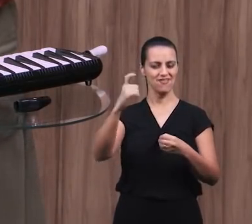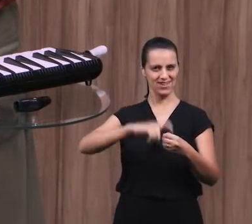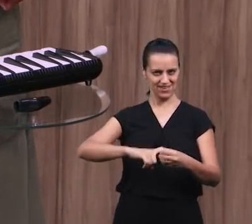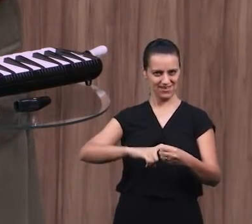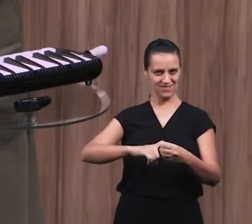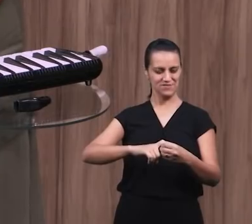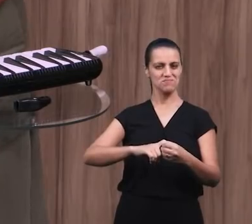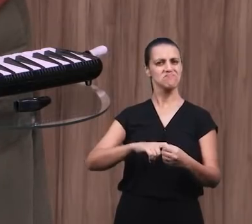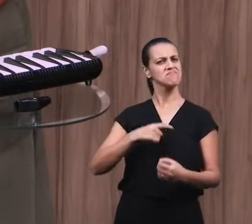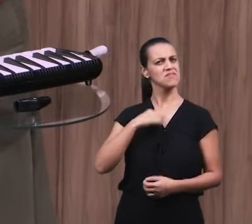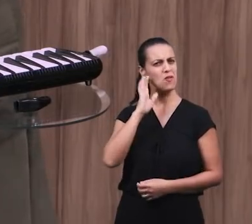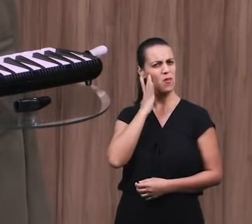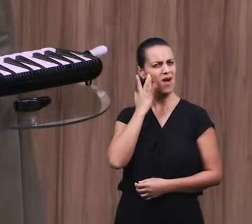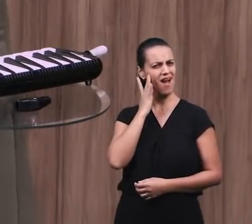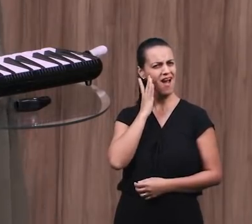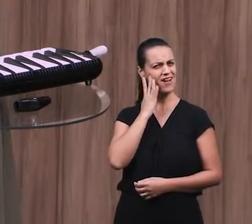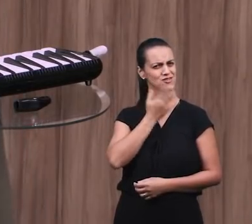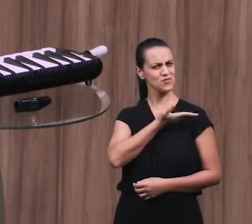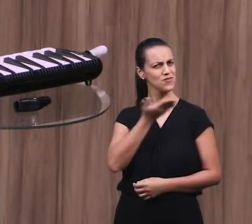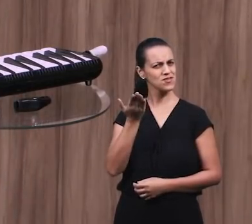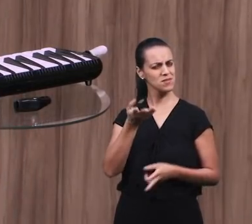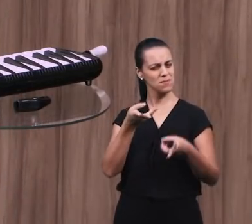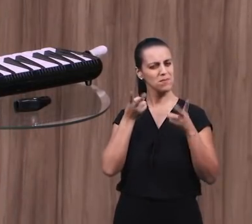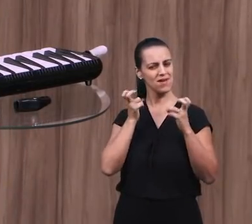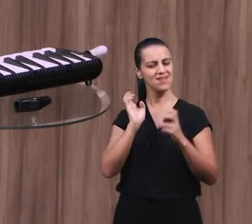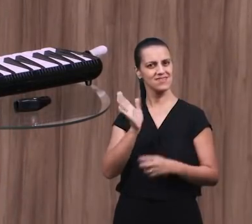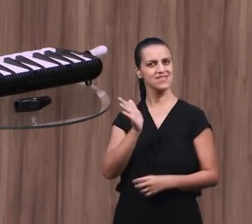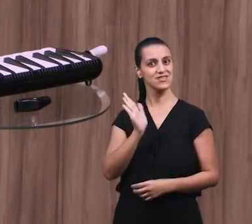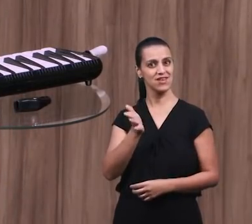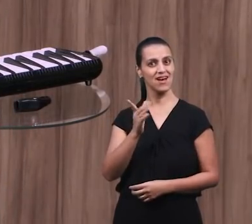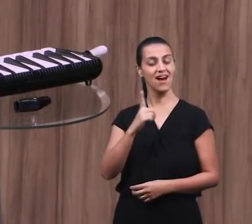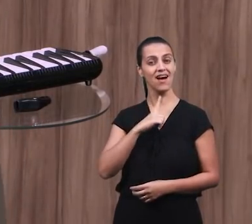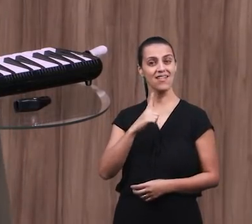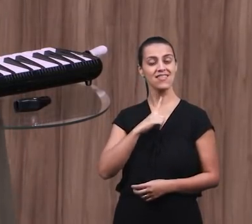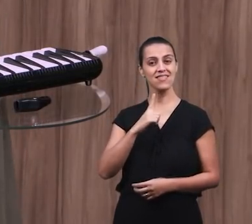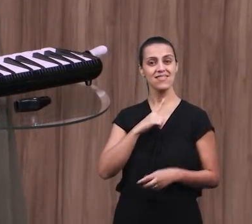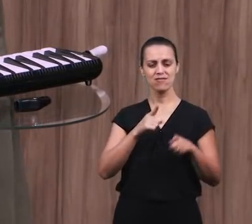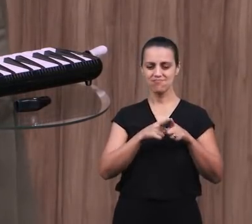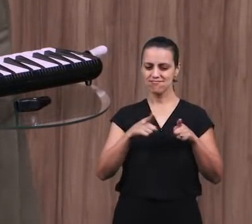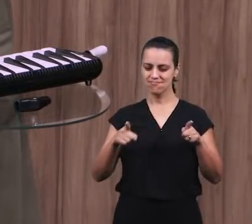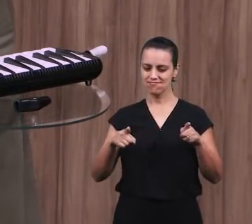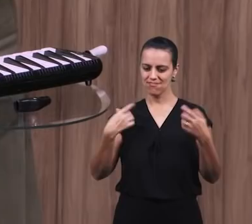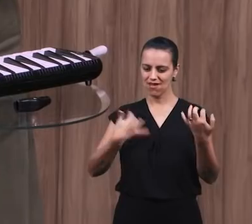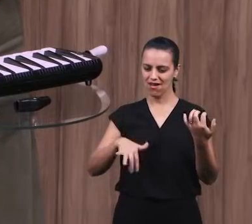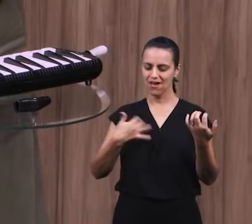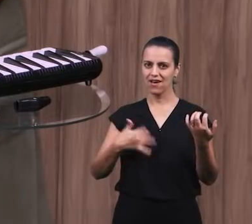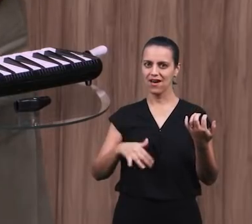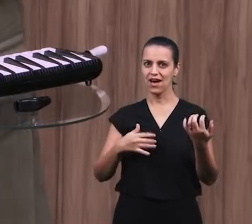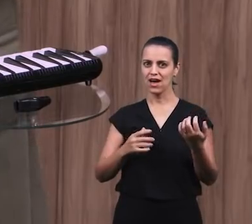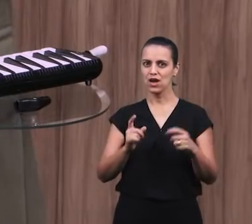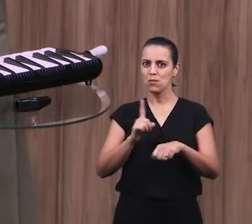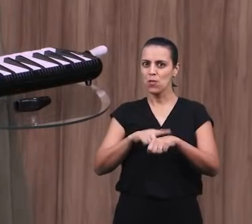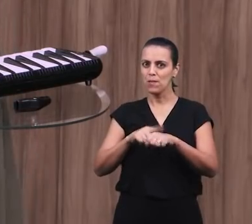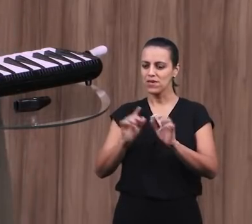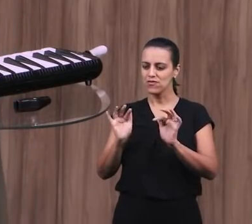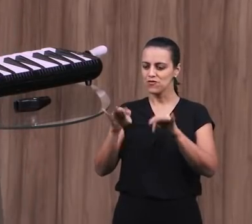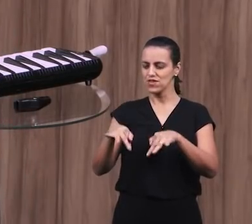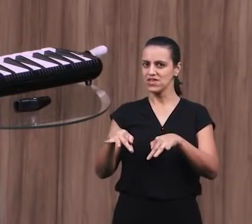virá. E eu acho que vocês já perceberam que tem uma parte instrumental para finalizar o